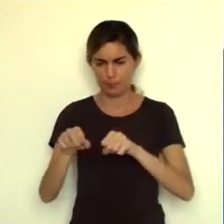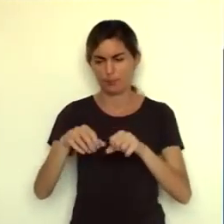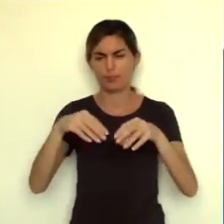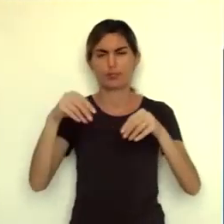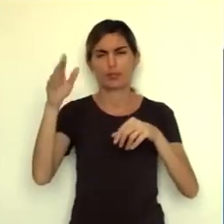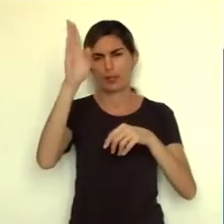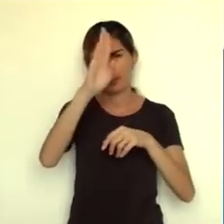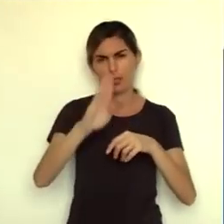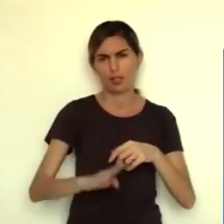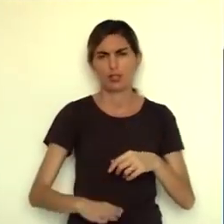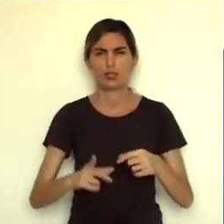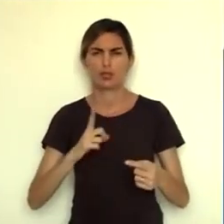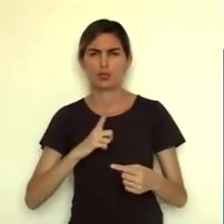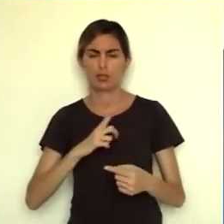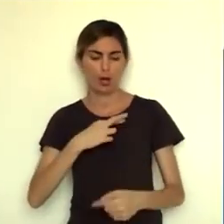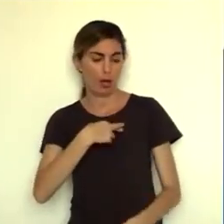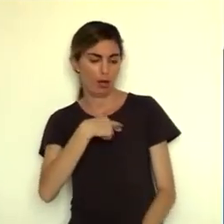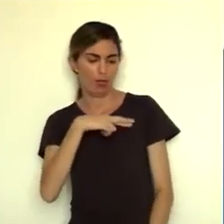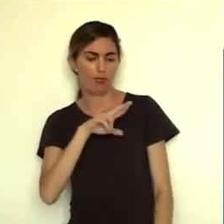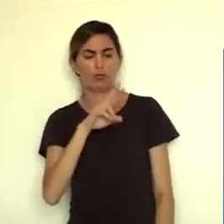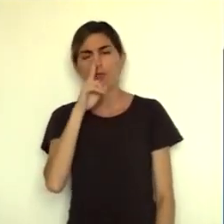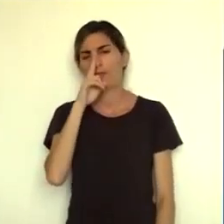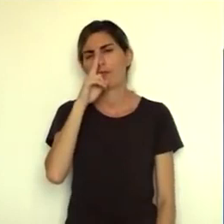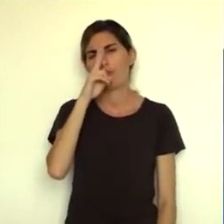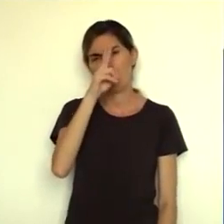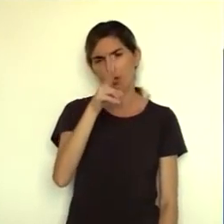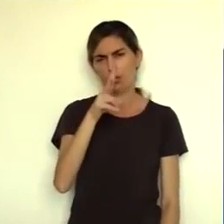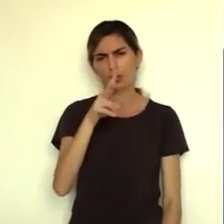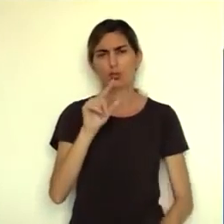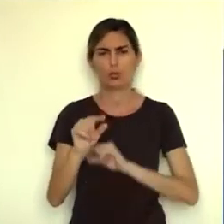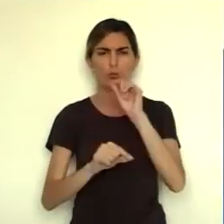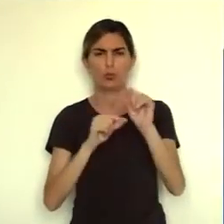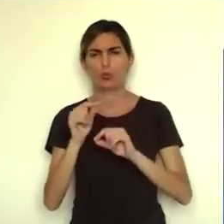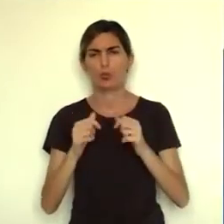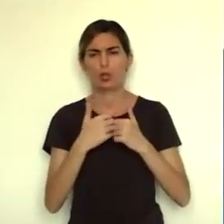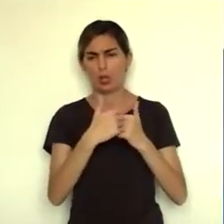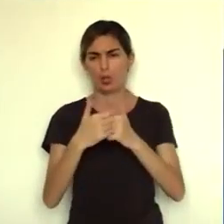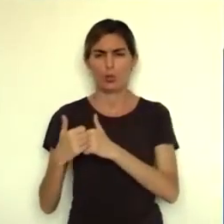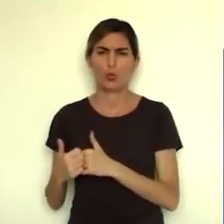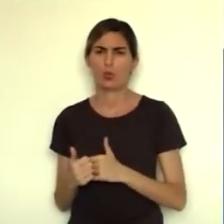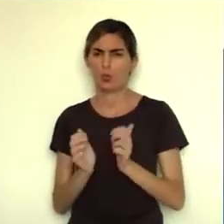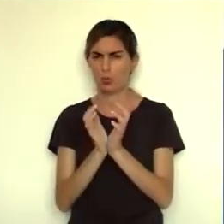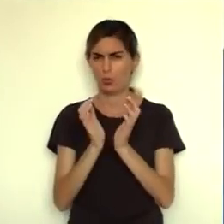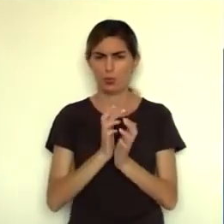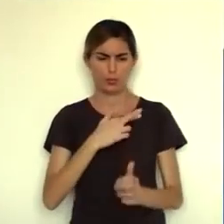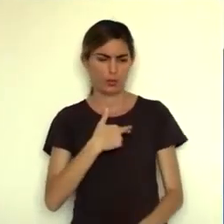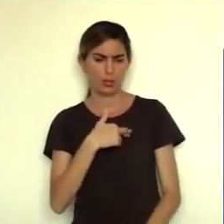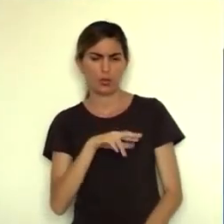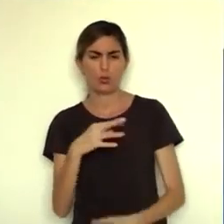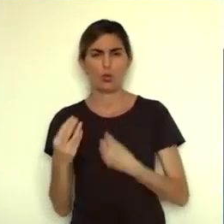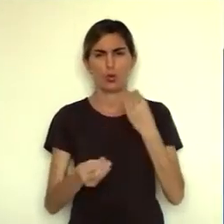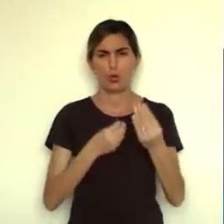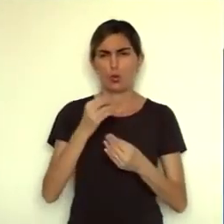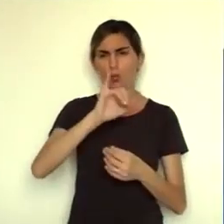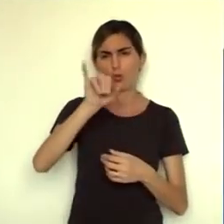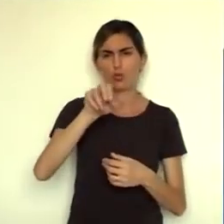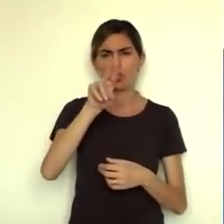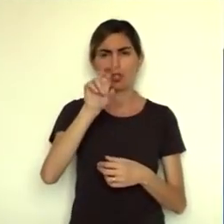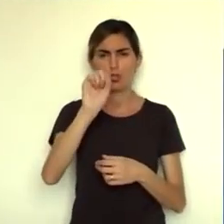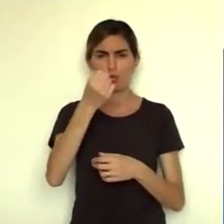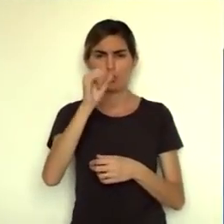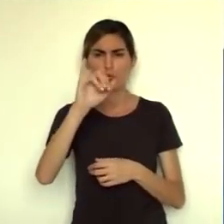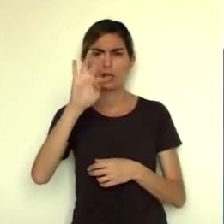exploração do território brasileiro tinha um cunho religioso muito forte. Então, companhias religiosas, por exemplo, como a Companhia